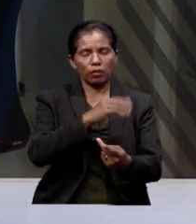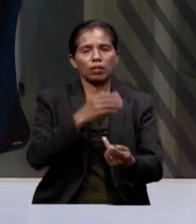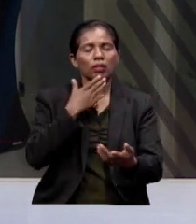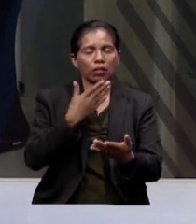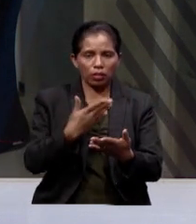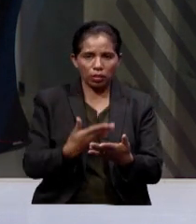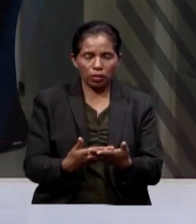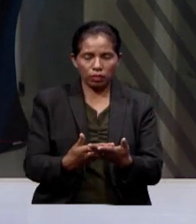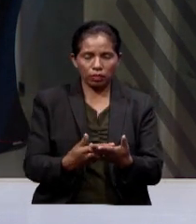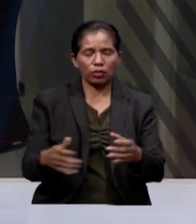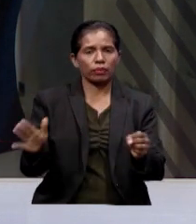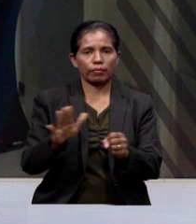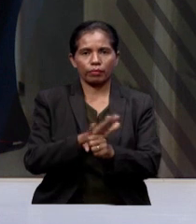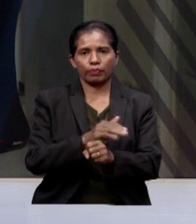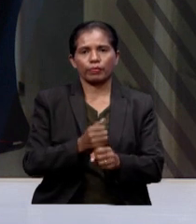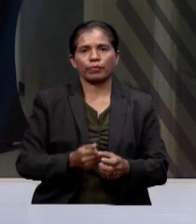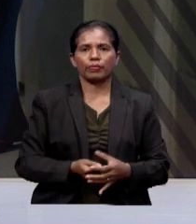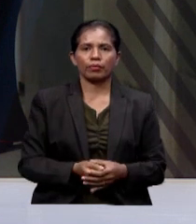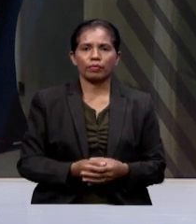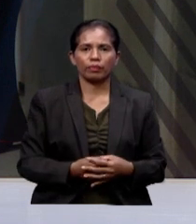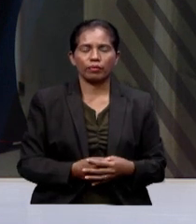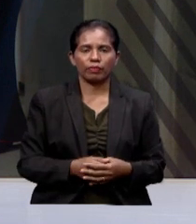no sustentável.